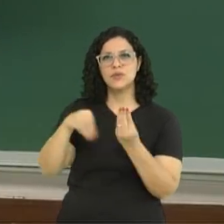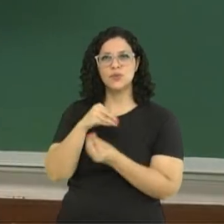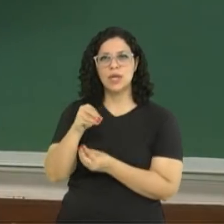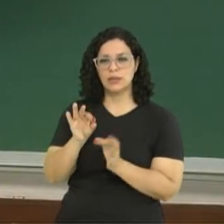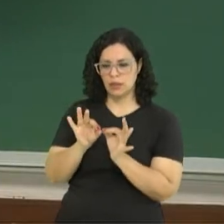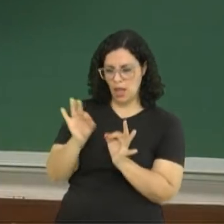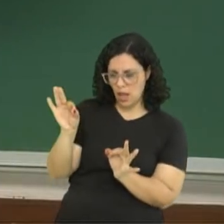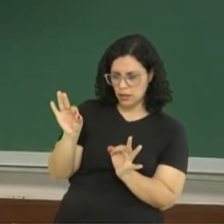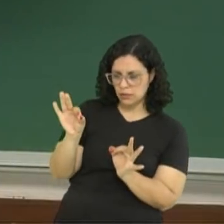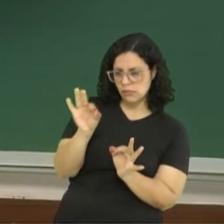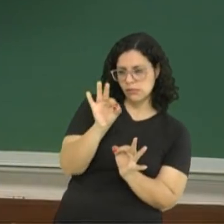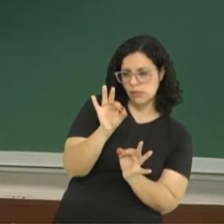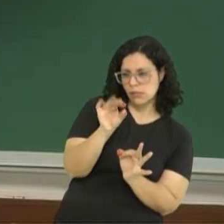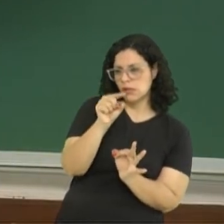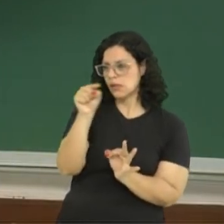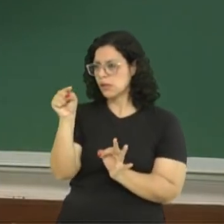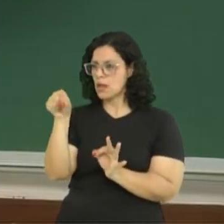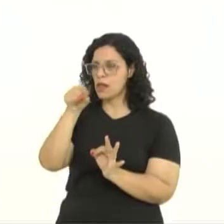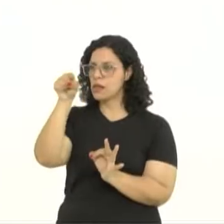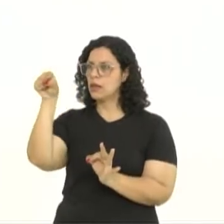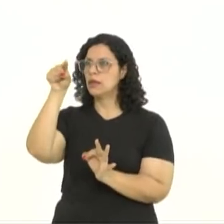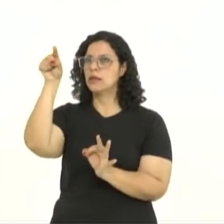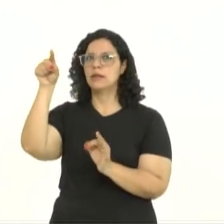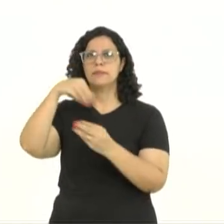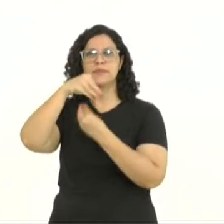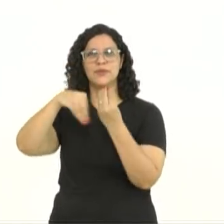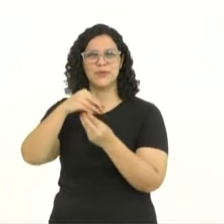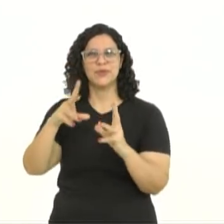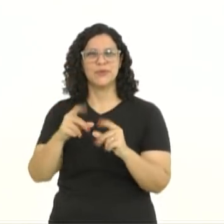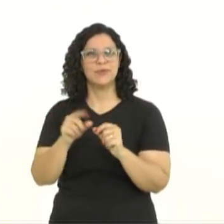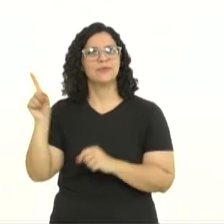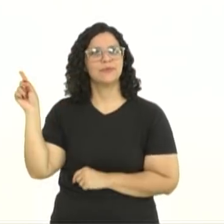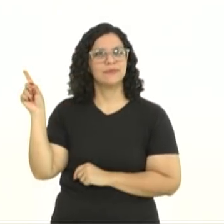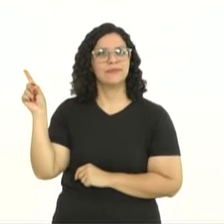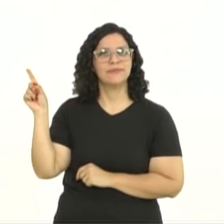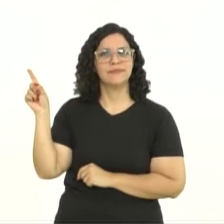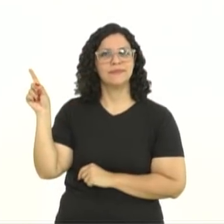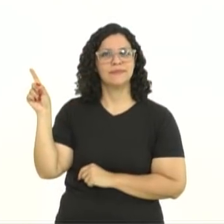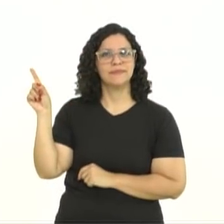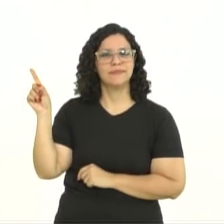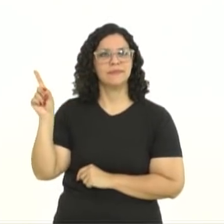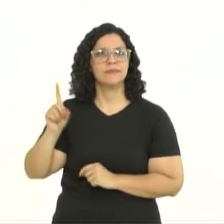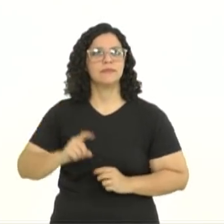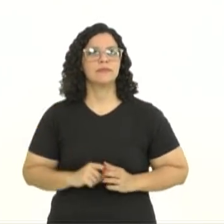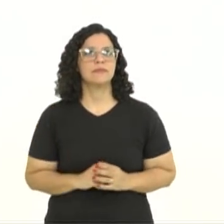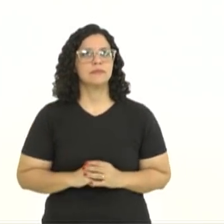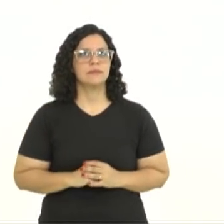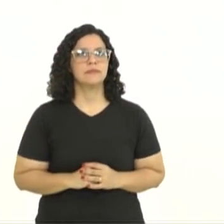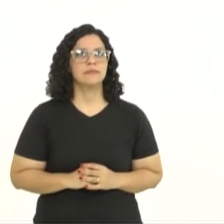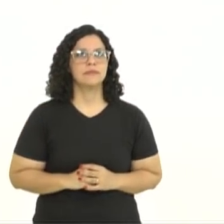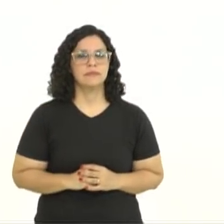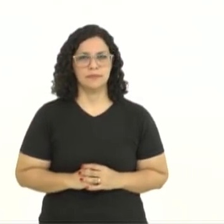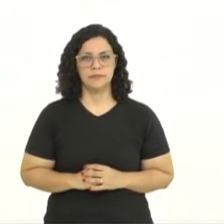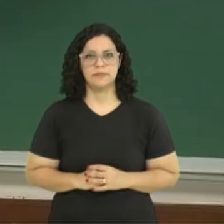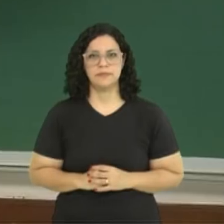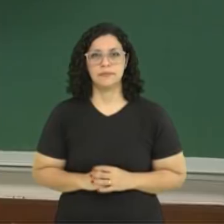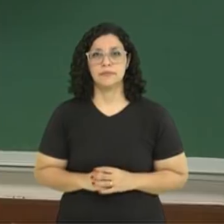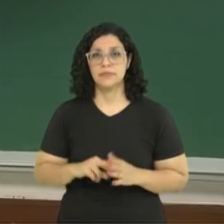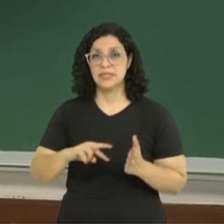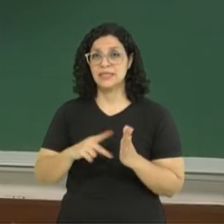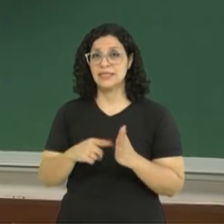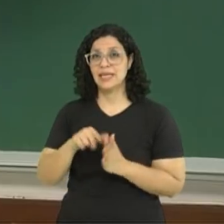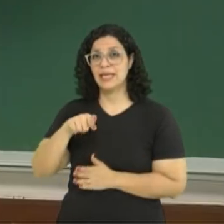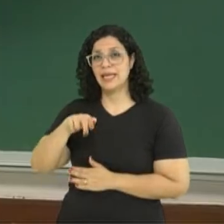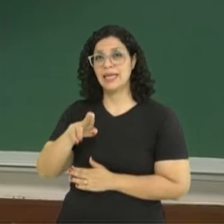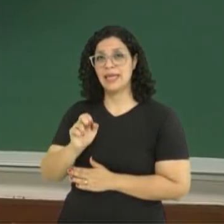que é as mistas? É a C mais a D, ou seja, quebrada com ondulado. Eu vou reto, daí faço um ondulado, vou reto, reto, ondulado, reto, ondulado. Essas são